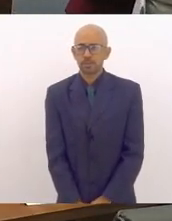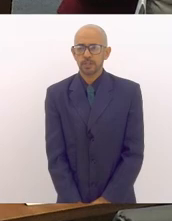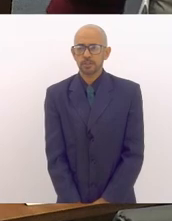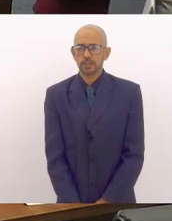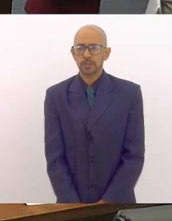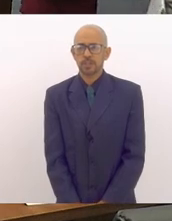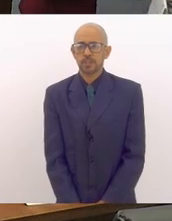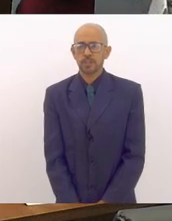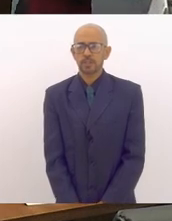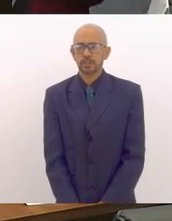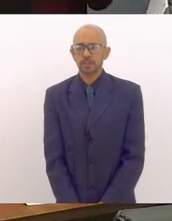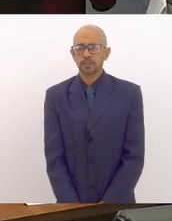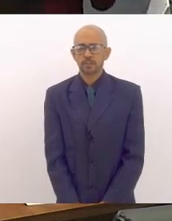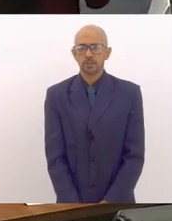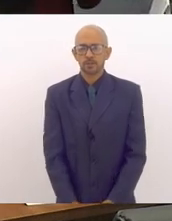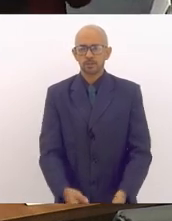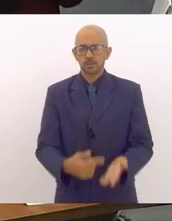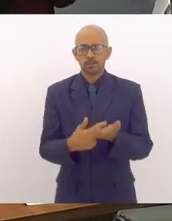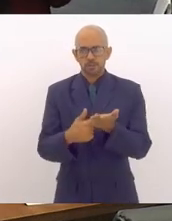O acordo?